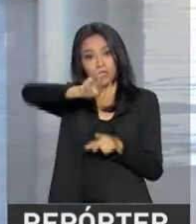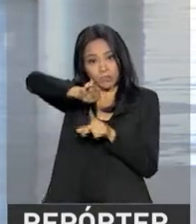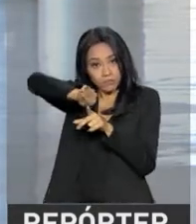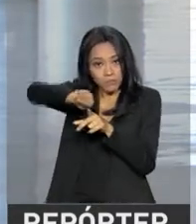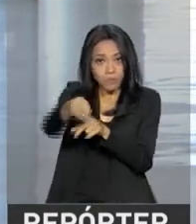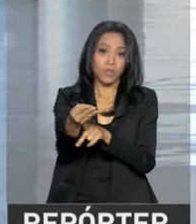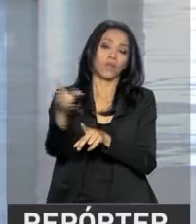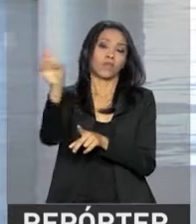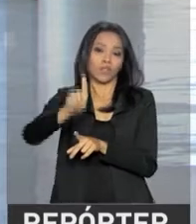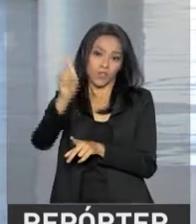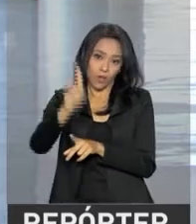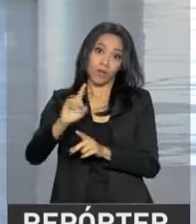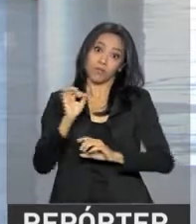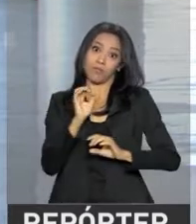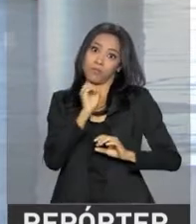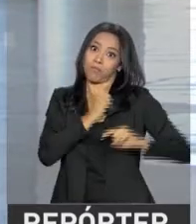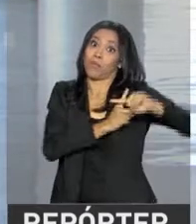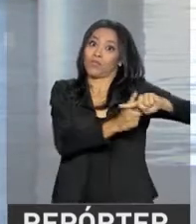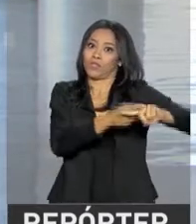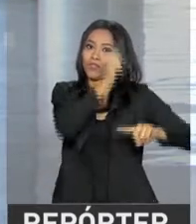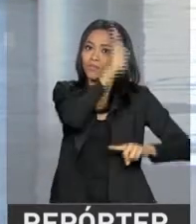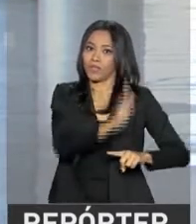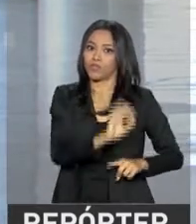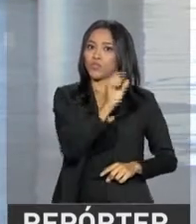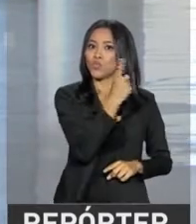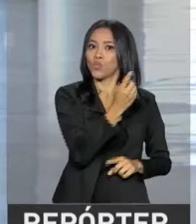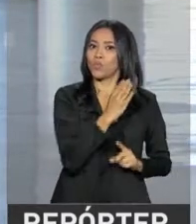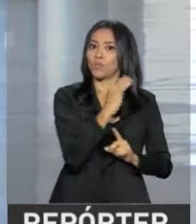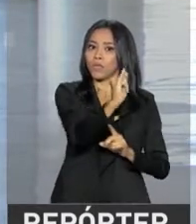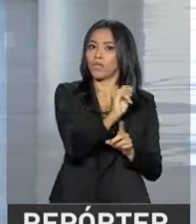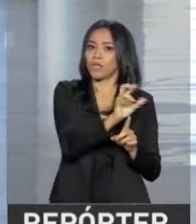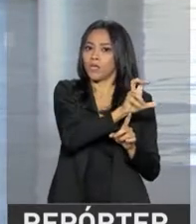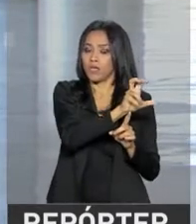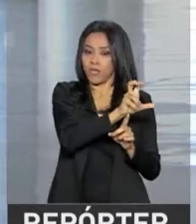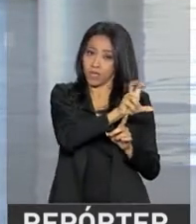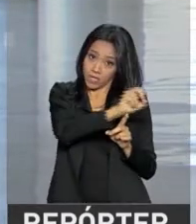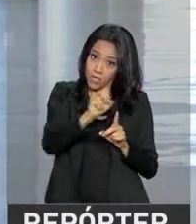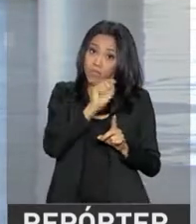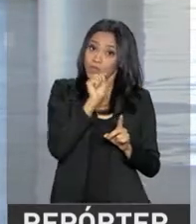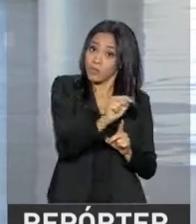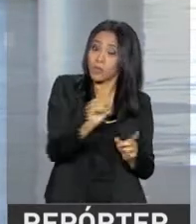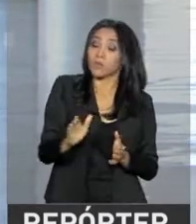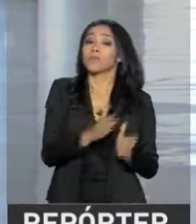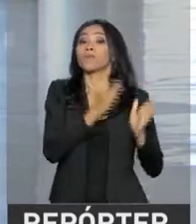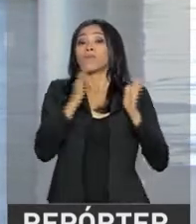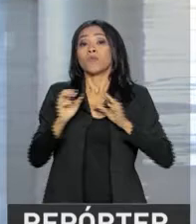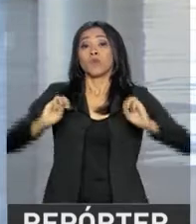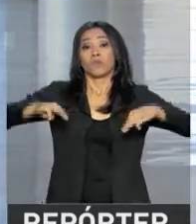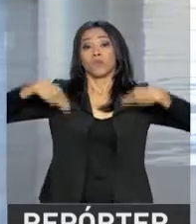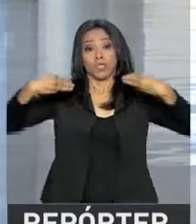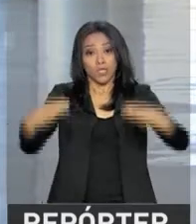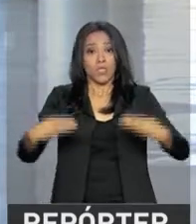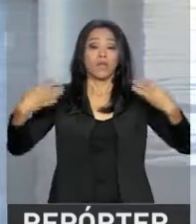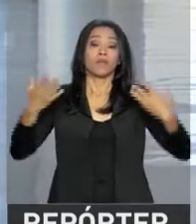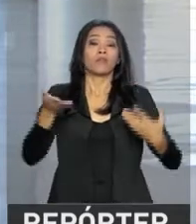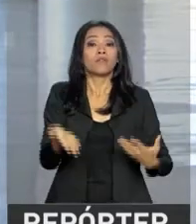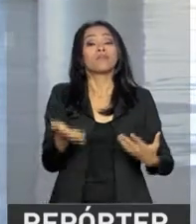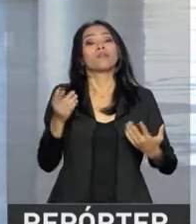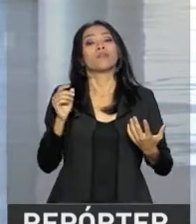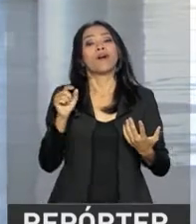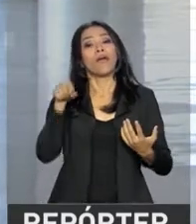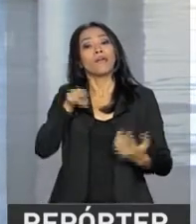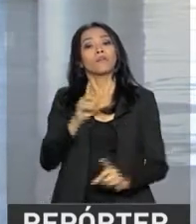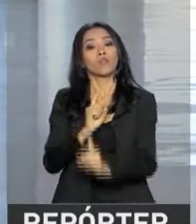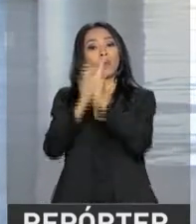com saldo positivo para o brasil de um bilhão e meio de dólares para o ministério das relações exteriores esse encontro